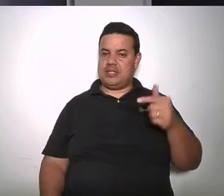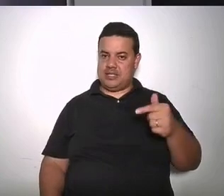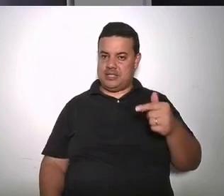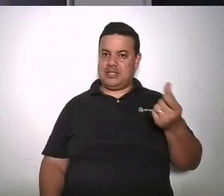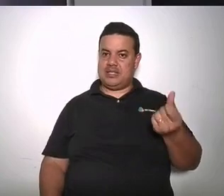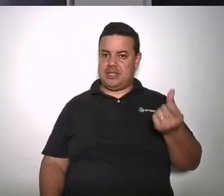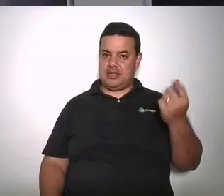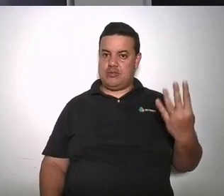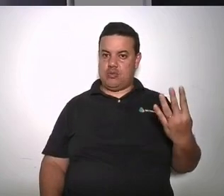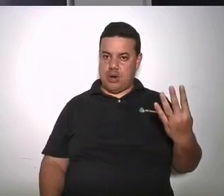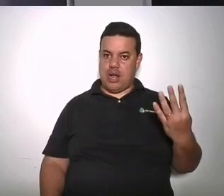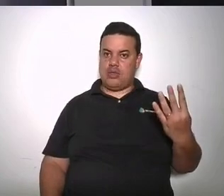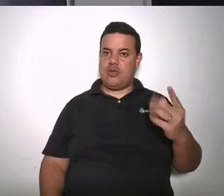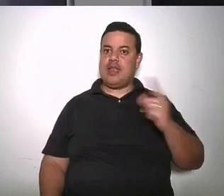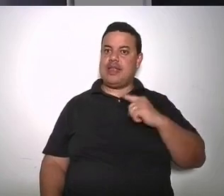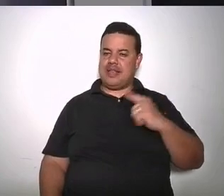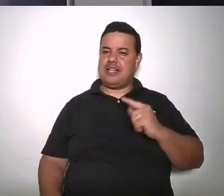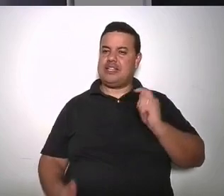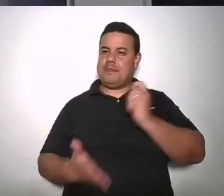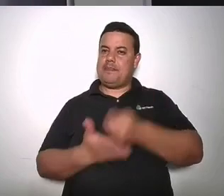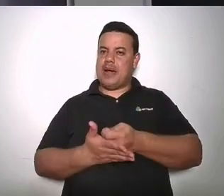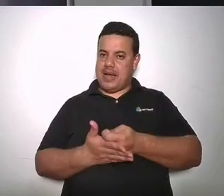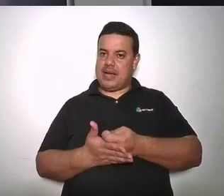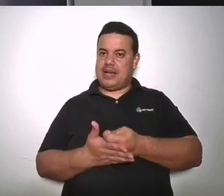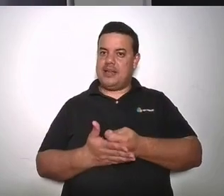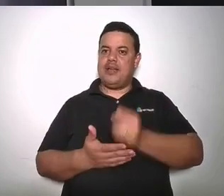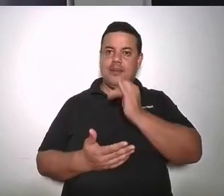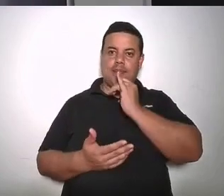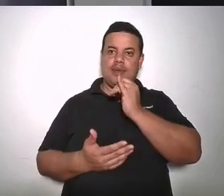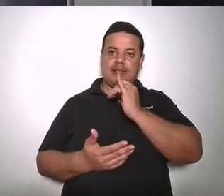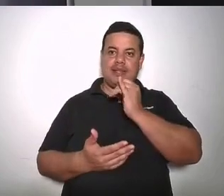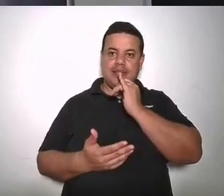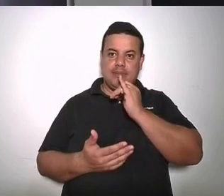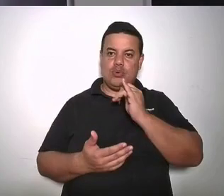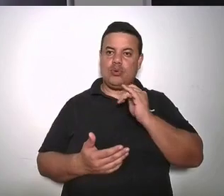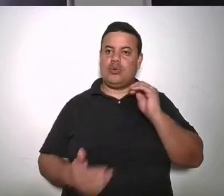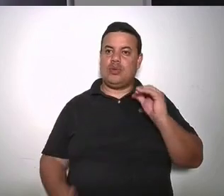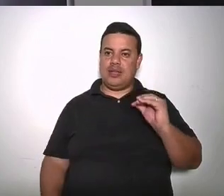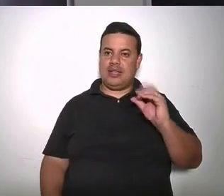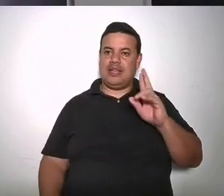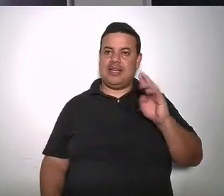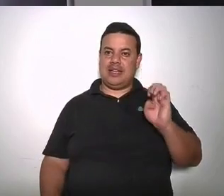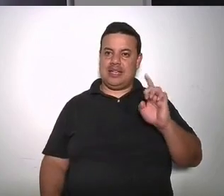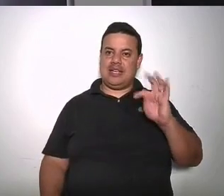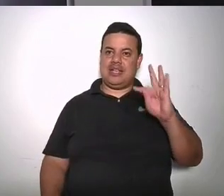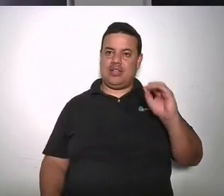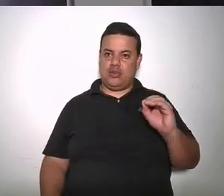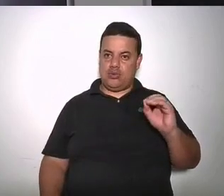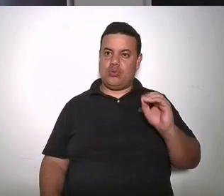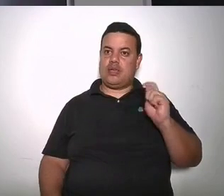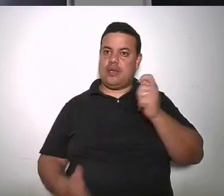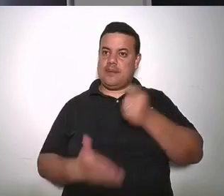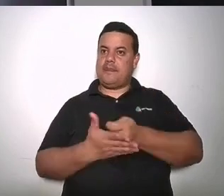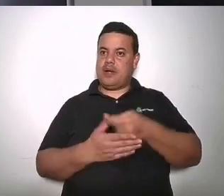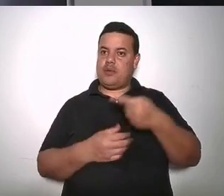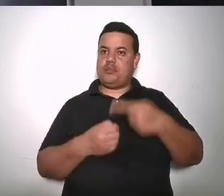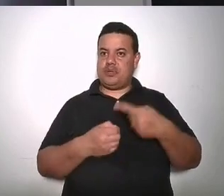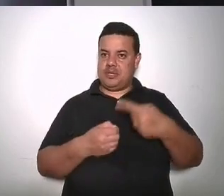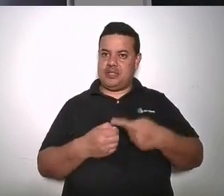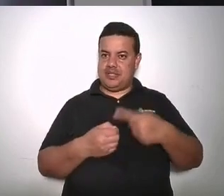gente paga as contas. Por exemplo, as operações de crédito, financiamento do município, quem paga é a Secretaria de